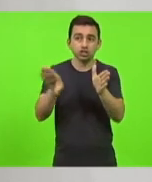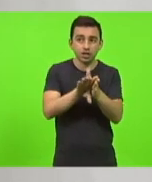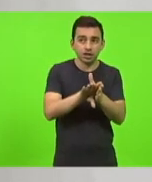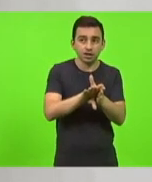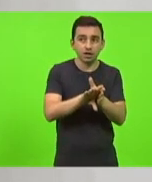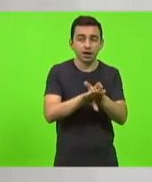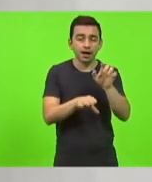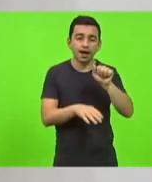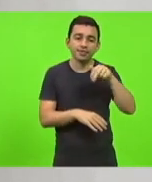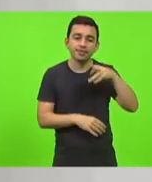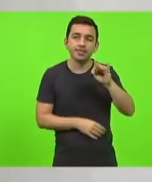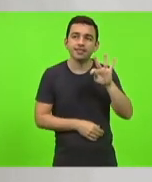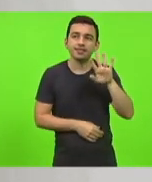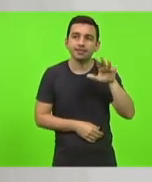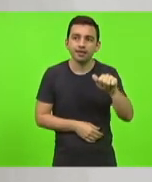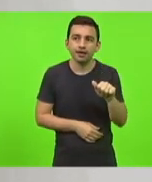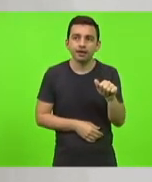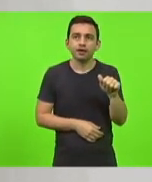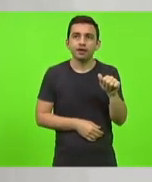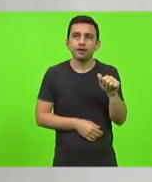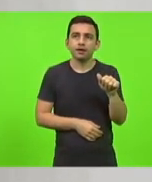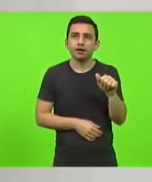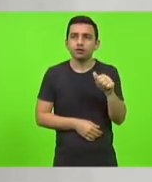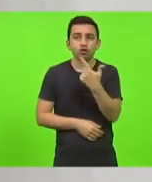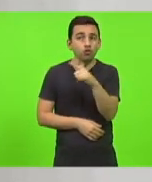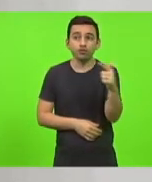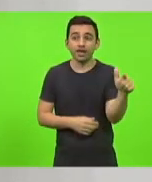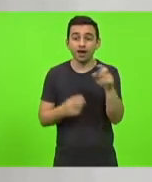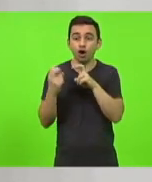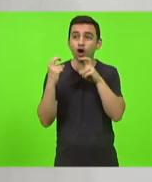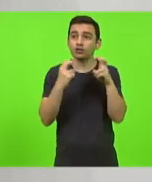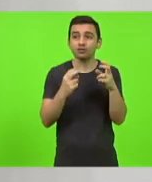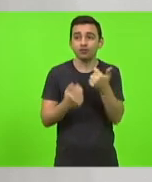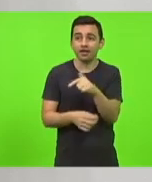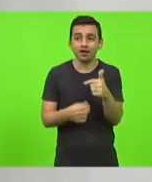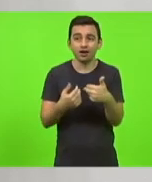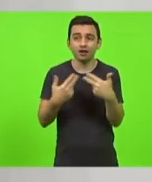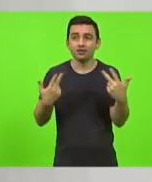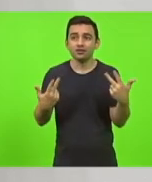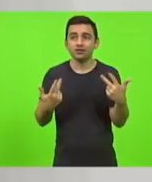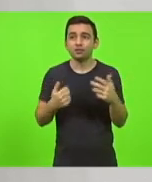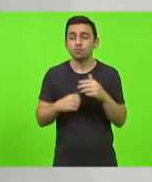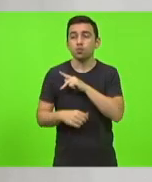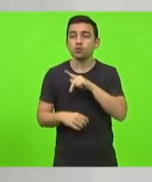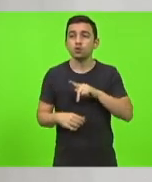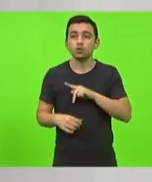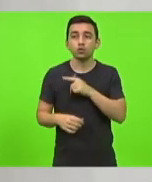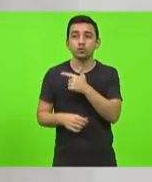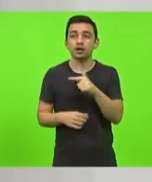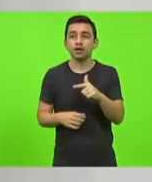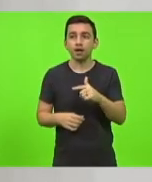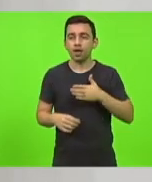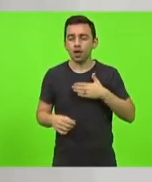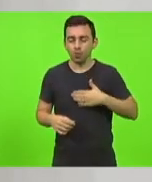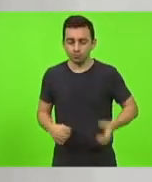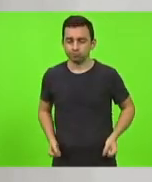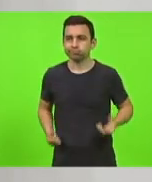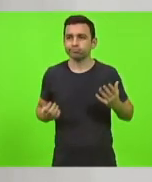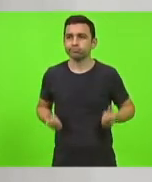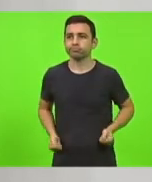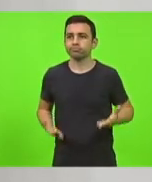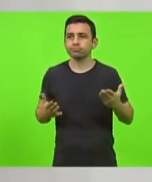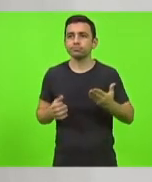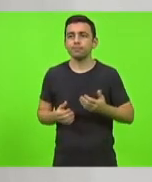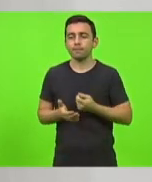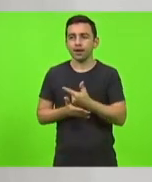a Anitta Garibaldi. Não tem transporte que eu possa utilizar, transporte público. Eu tiro do bolso. Agora